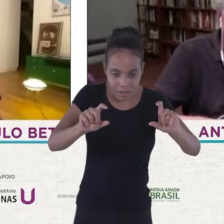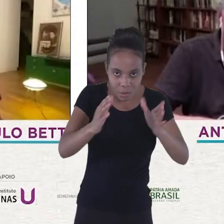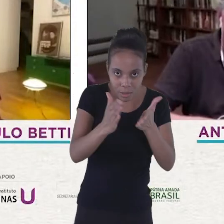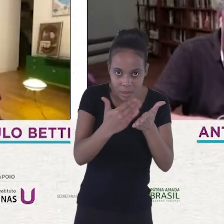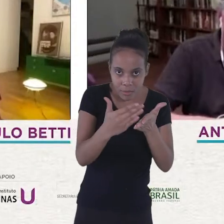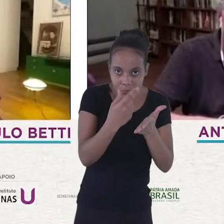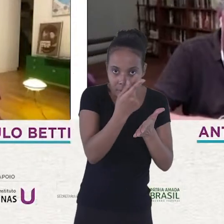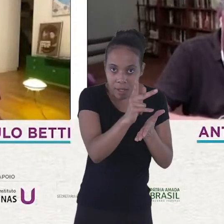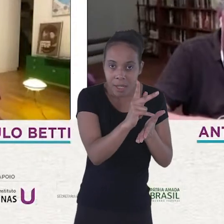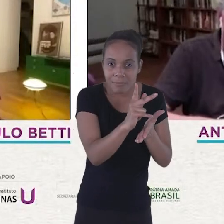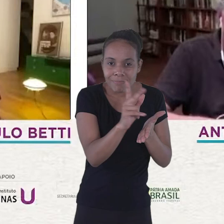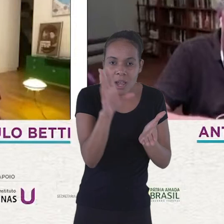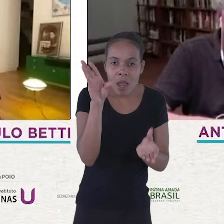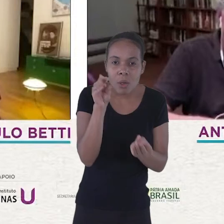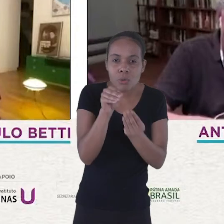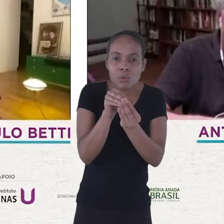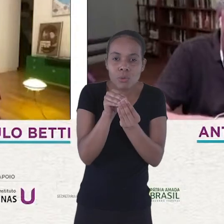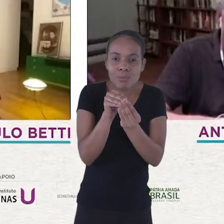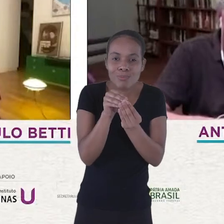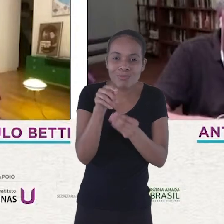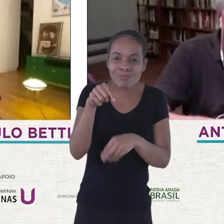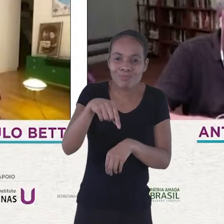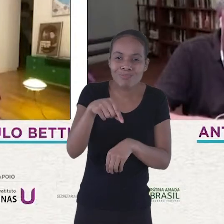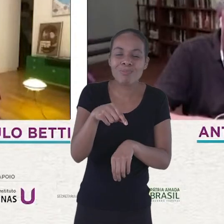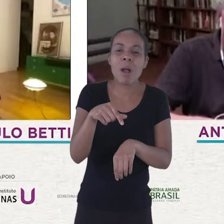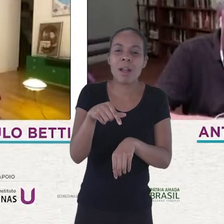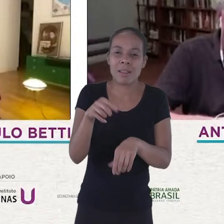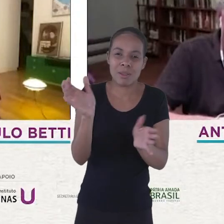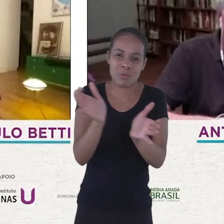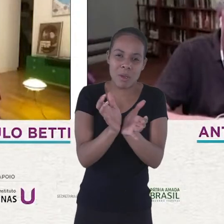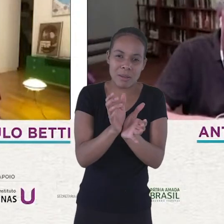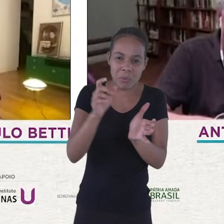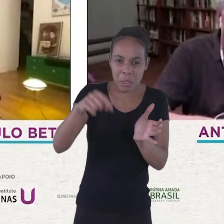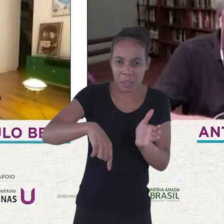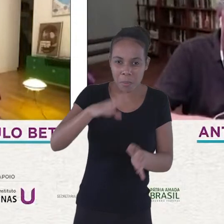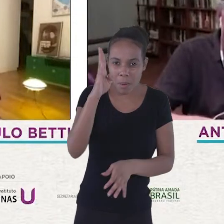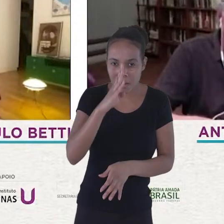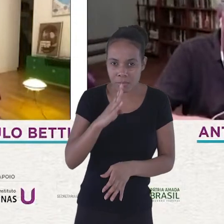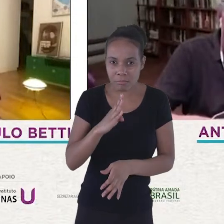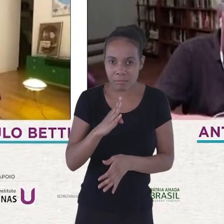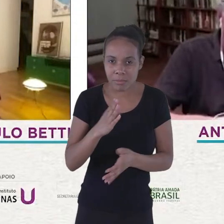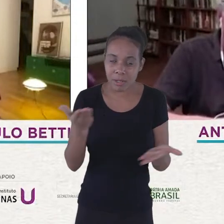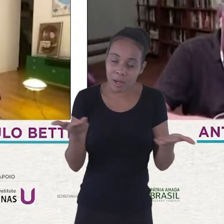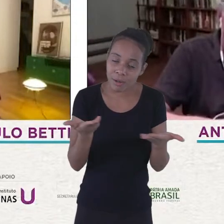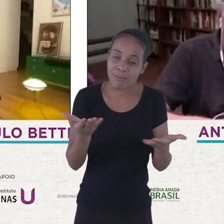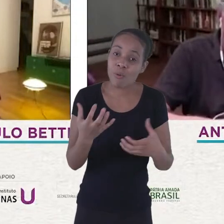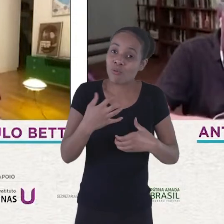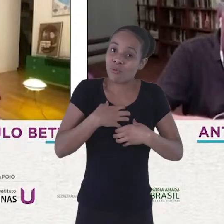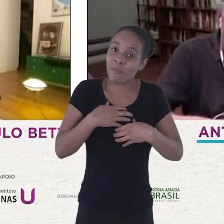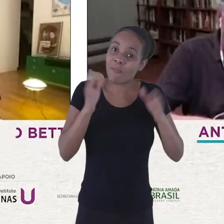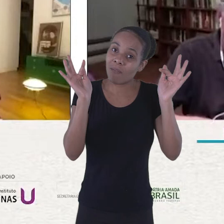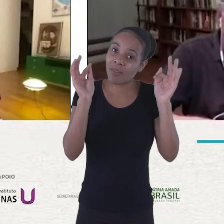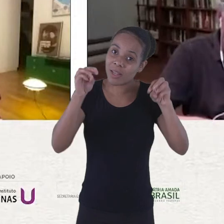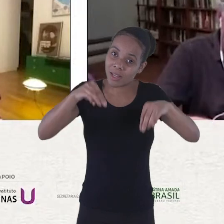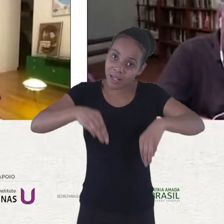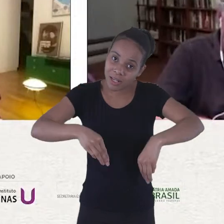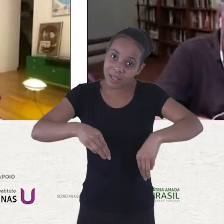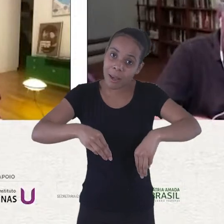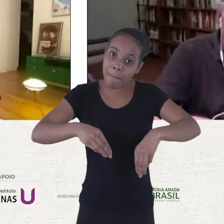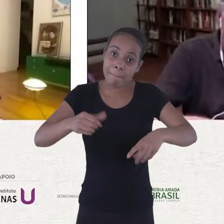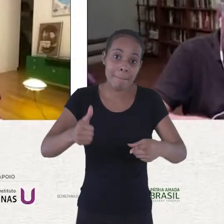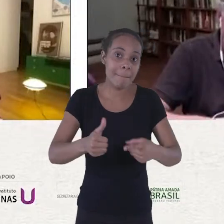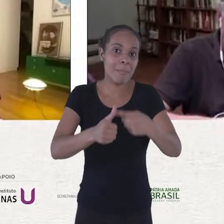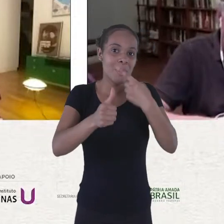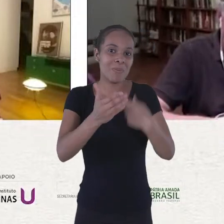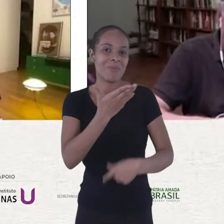está vivendo hoje é assim. Eu gostaria de encerrar esse nosso primeiro bate-papo, que eu espero